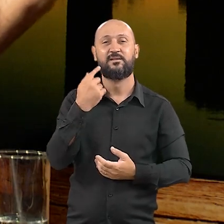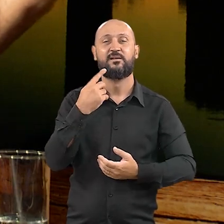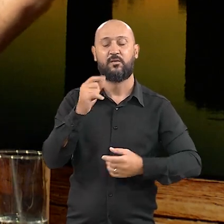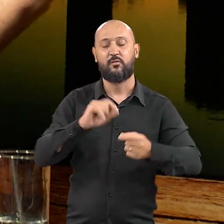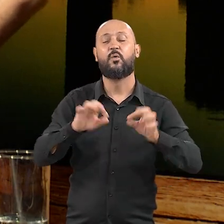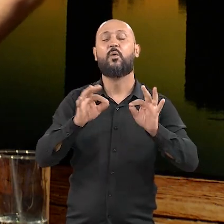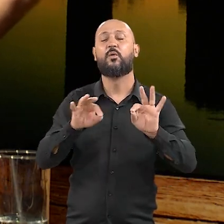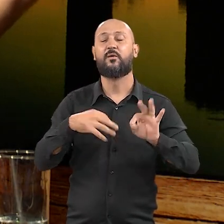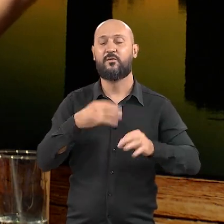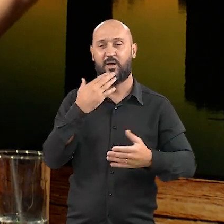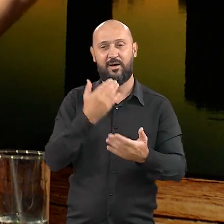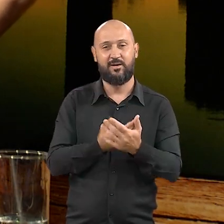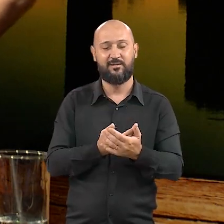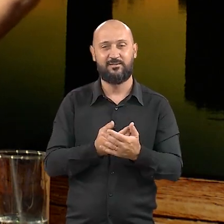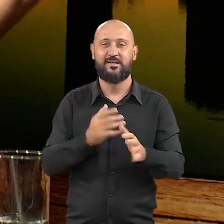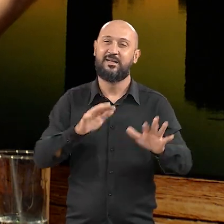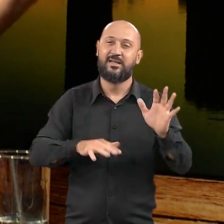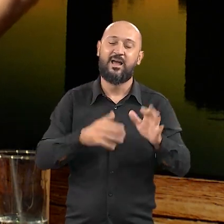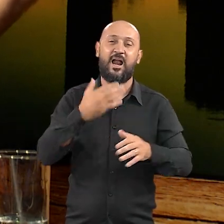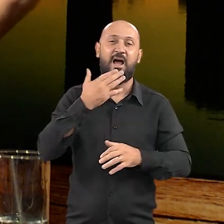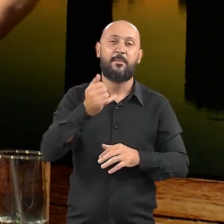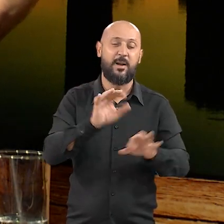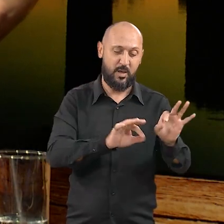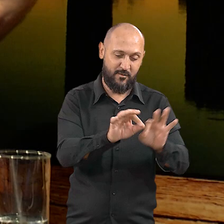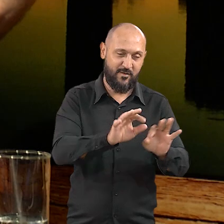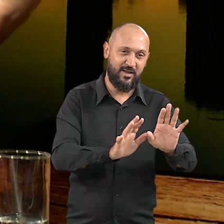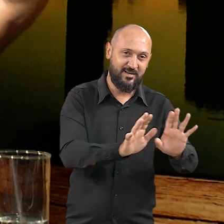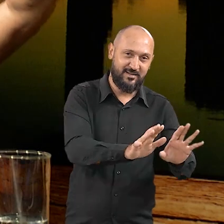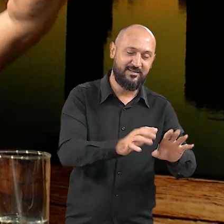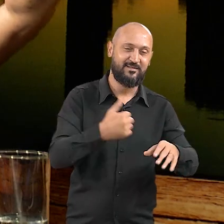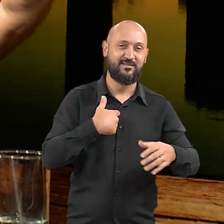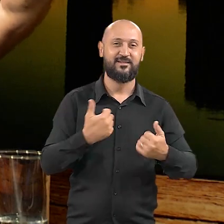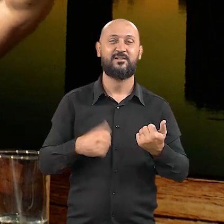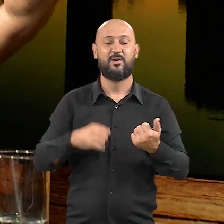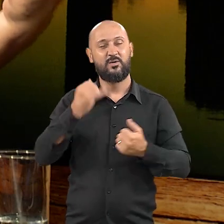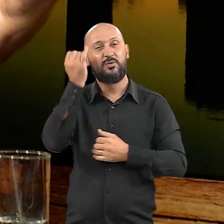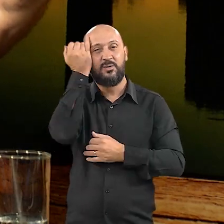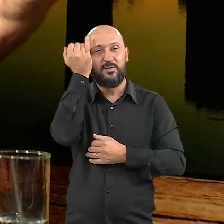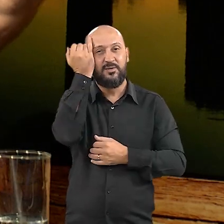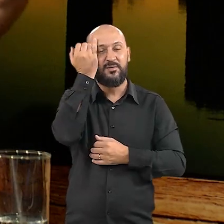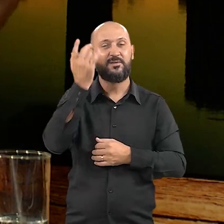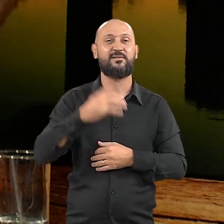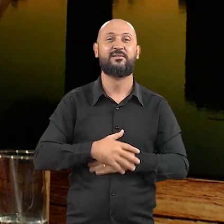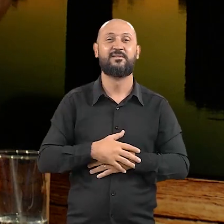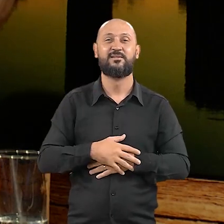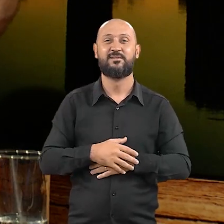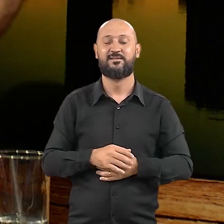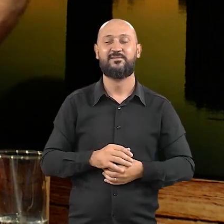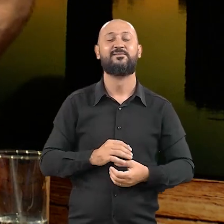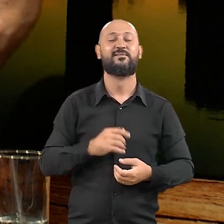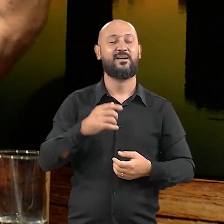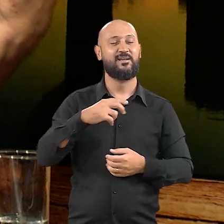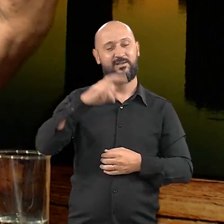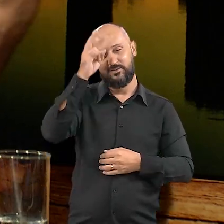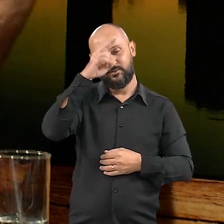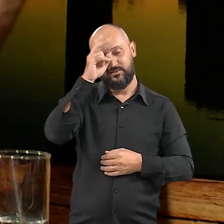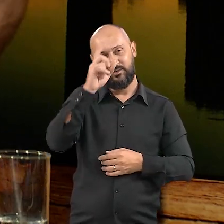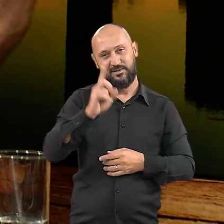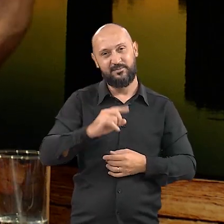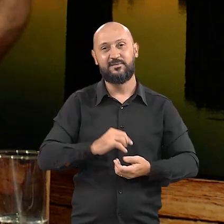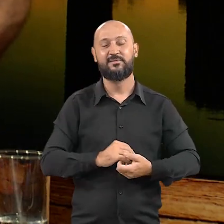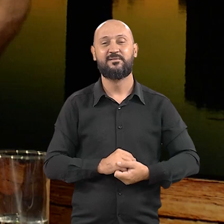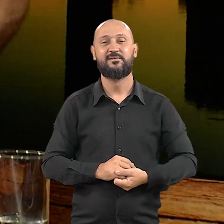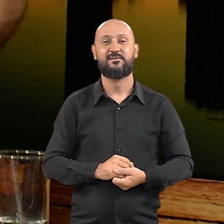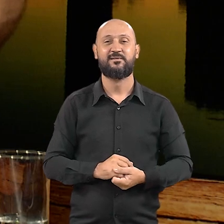peça ficou. Eu fiquei encantado. Ela era melhor produzida, né? Porque eu sou preguiçoso, eu canto muitas coisas em playback, aí não lembro